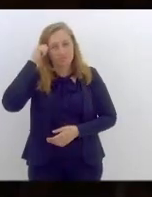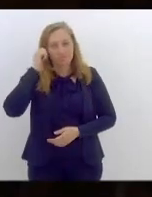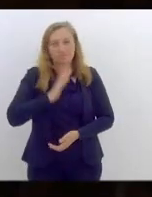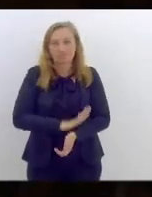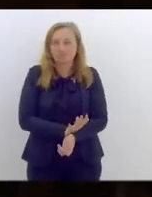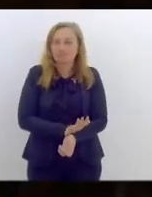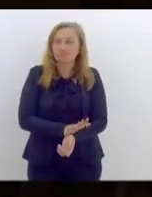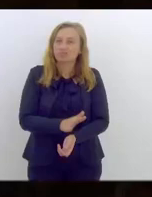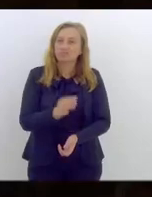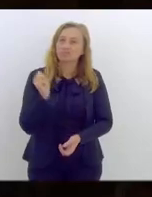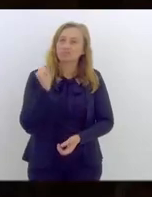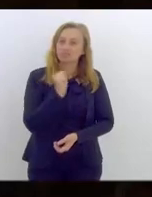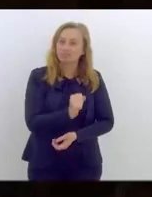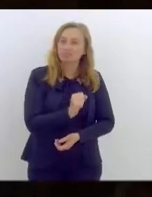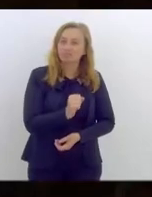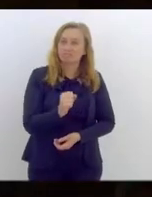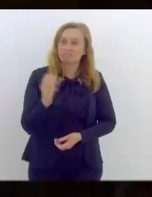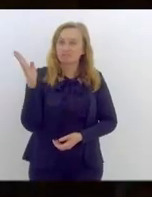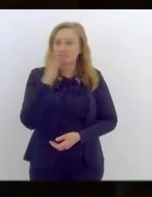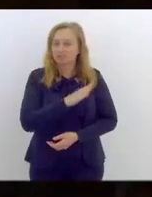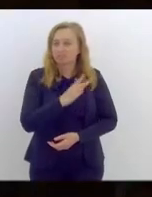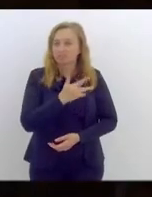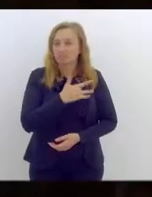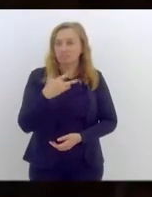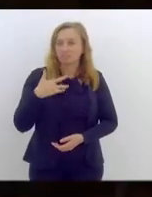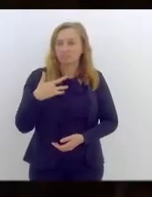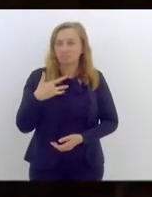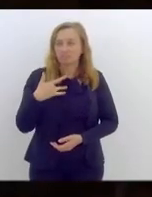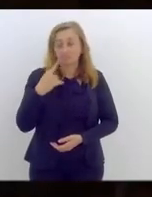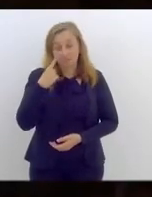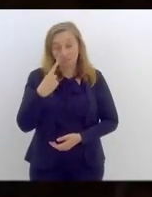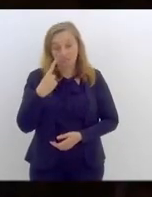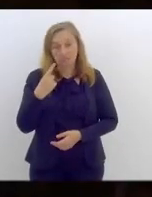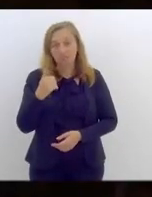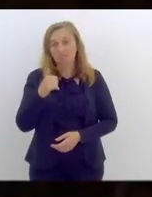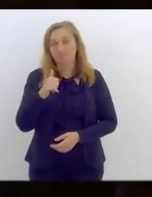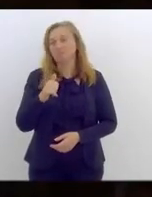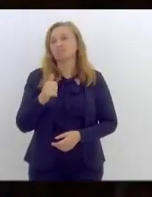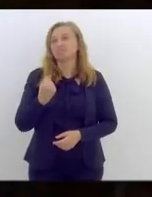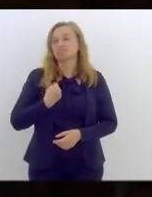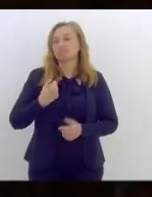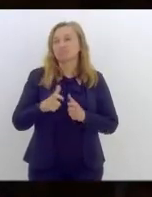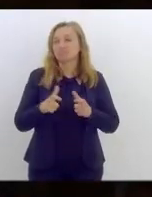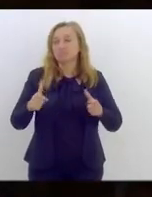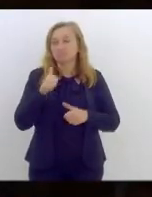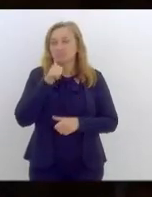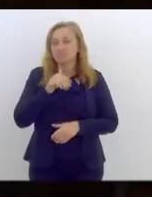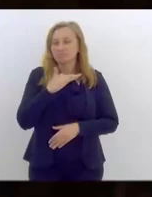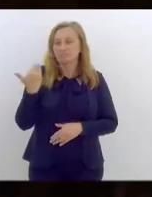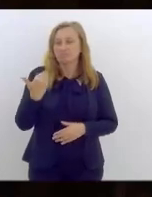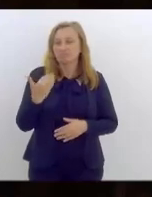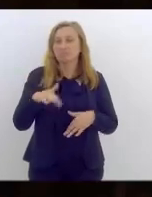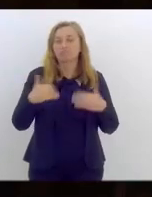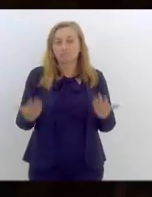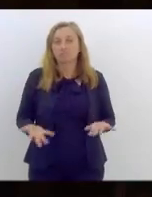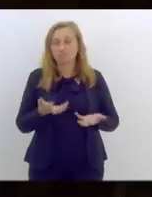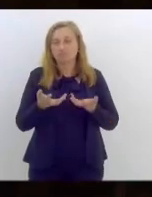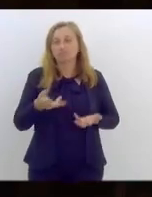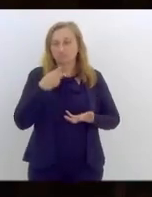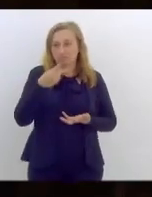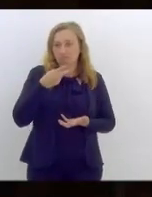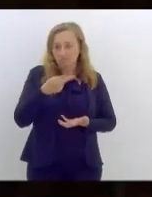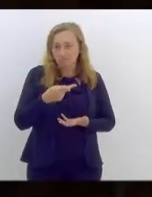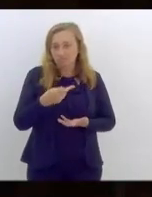racismo faz mal à saúde. Racismo está aí, a taxa de feminicídio que aumentou. Então, o que eu quero dizer é